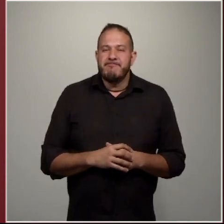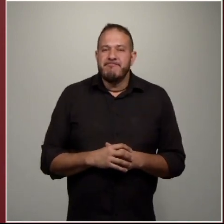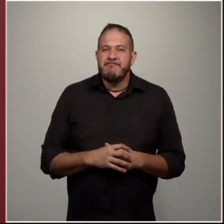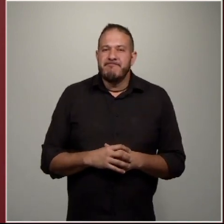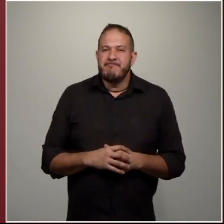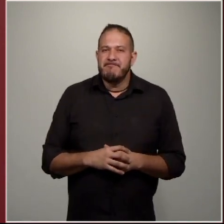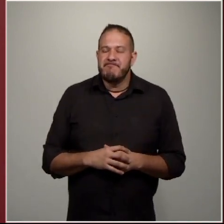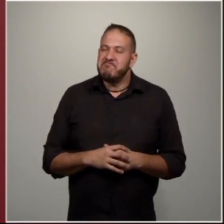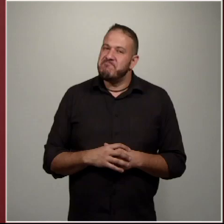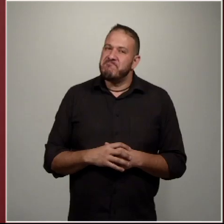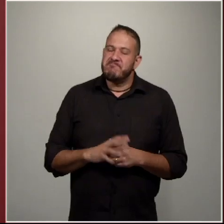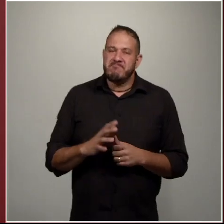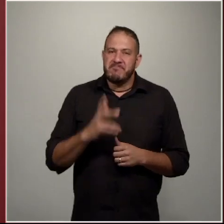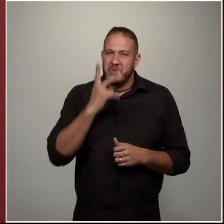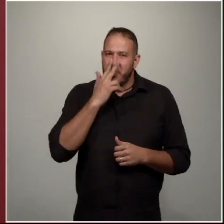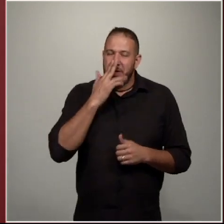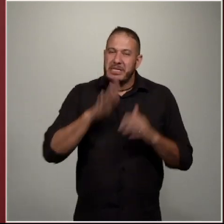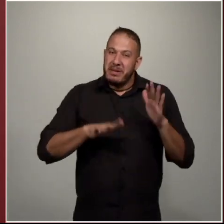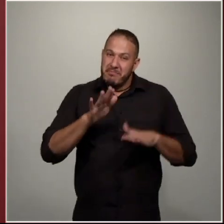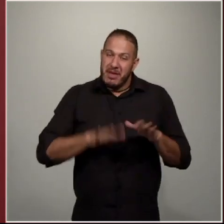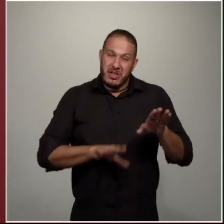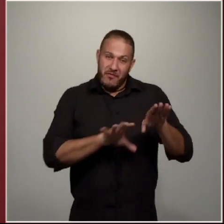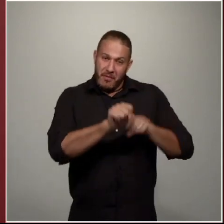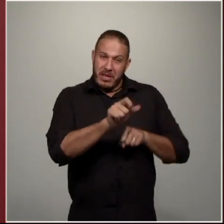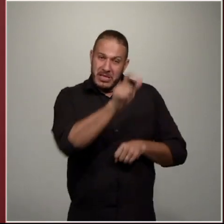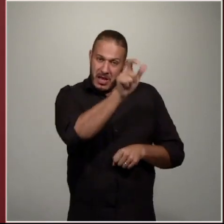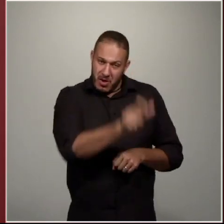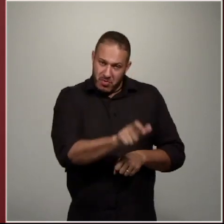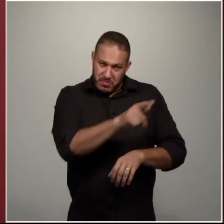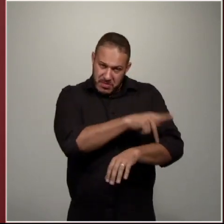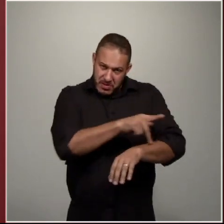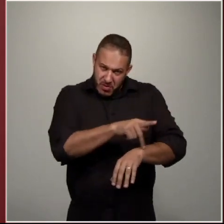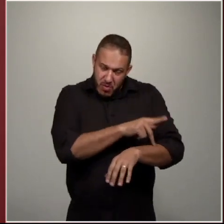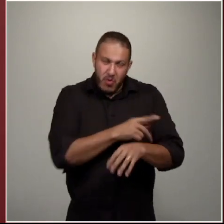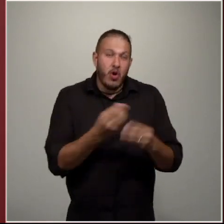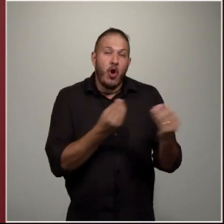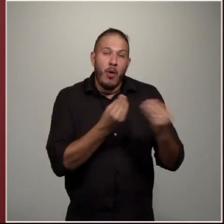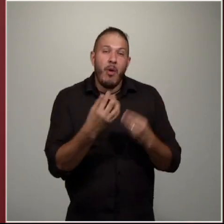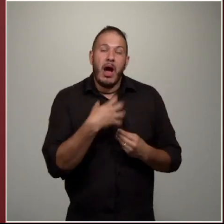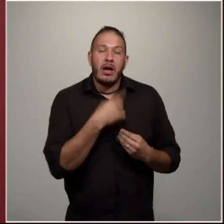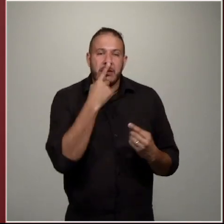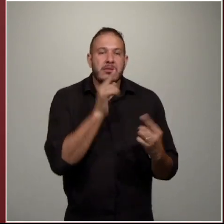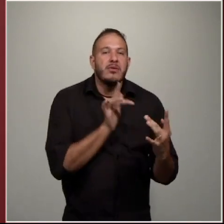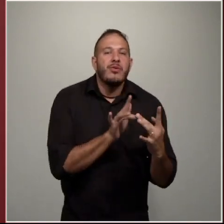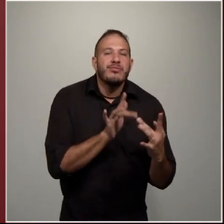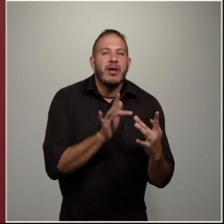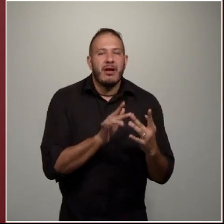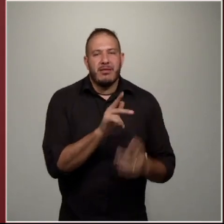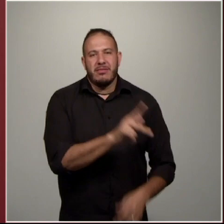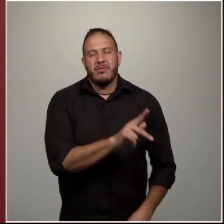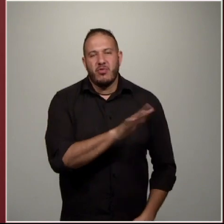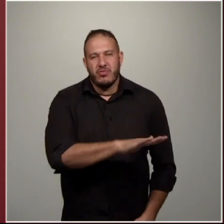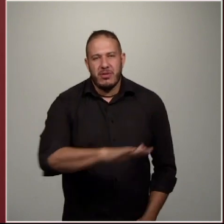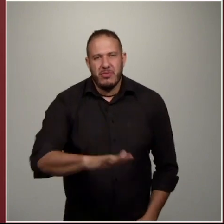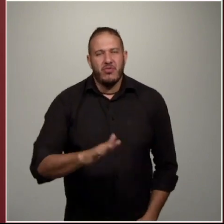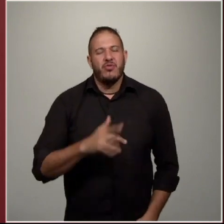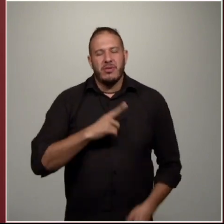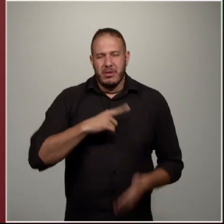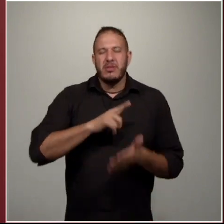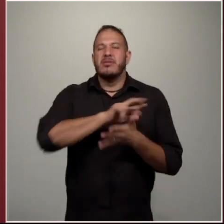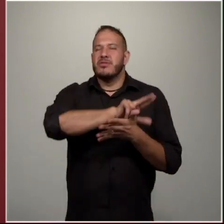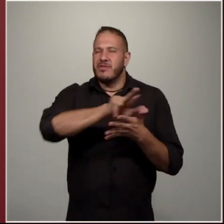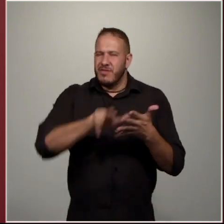eu acho que depende da formação dele depende do modo como ele atua com os alunos né acho que decisão tem vários aspectos aí